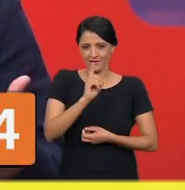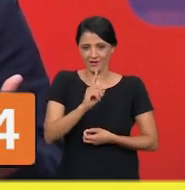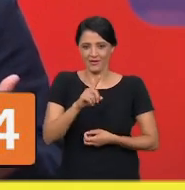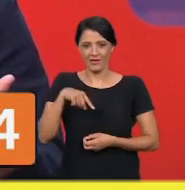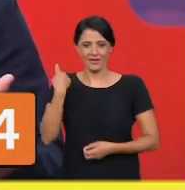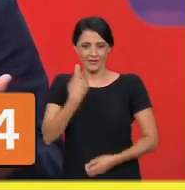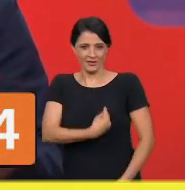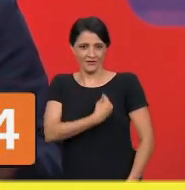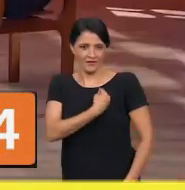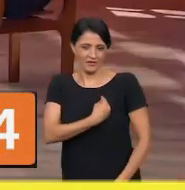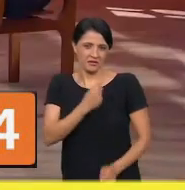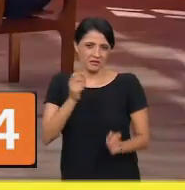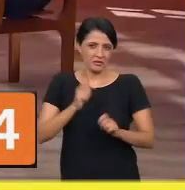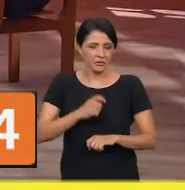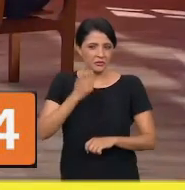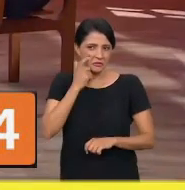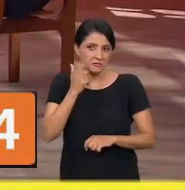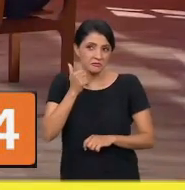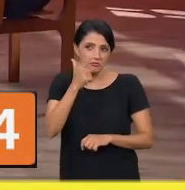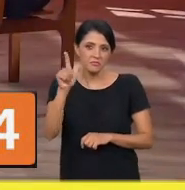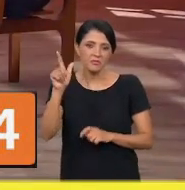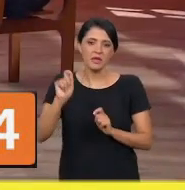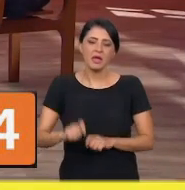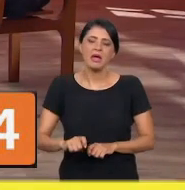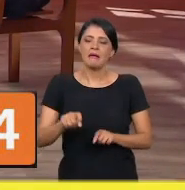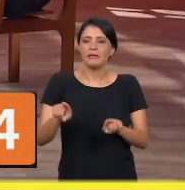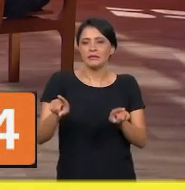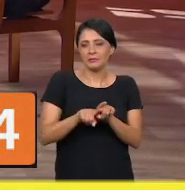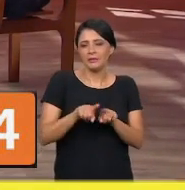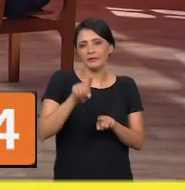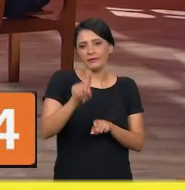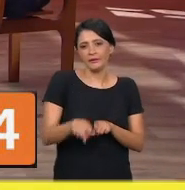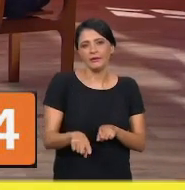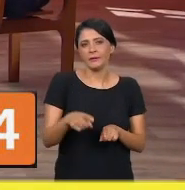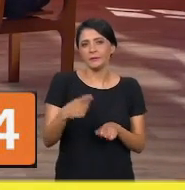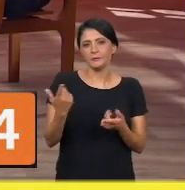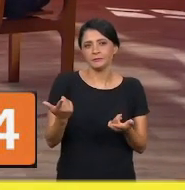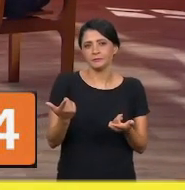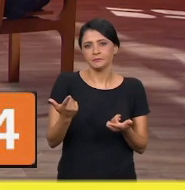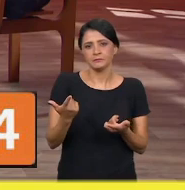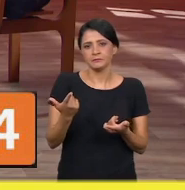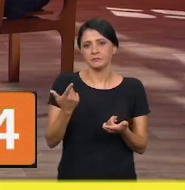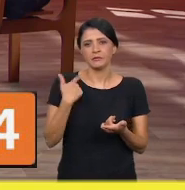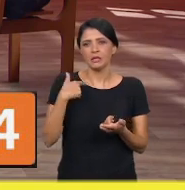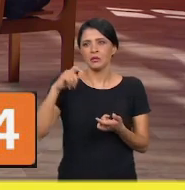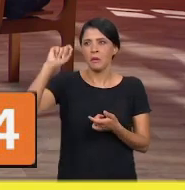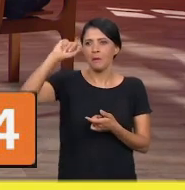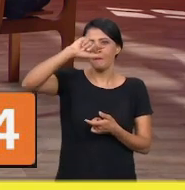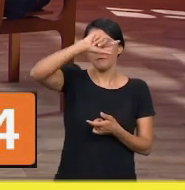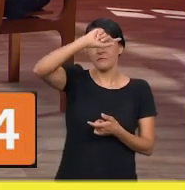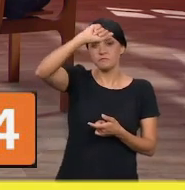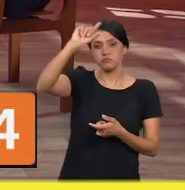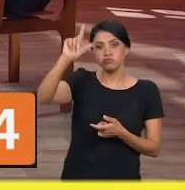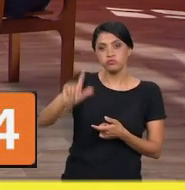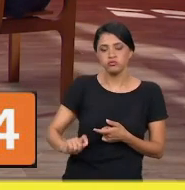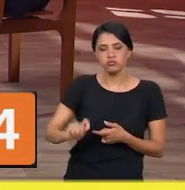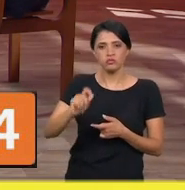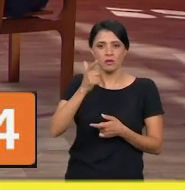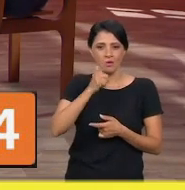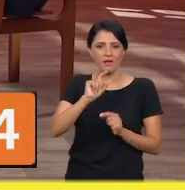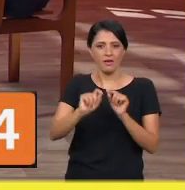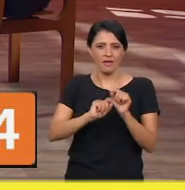aqui ter vindo de fora, né? Isso é por bombardeamento de corpos rochosos, é um pouco essa